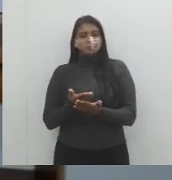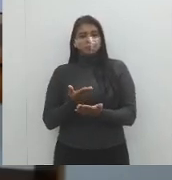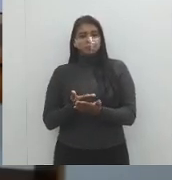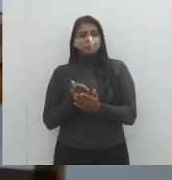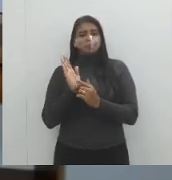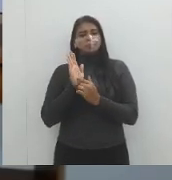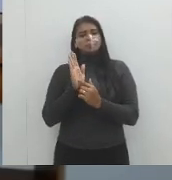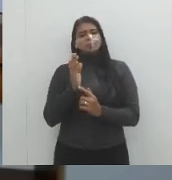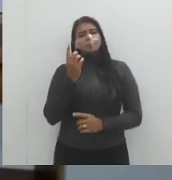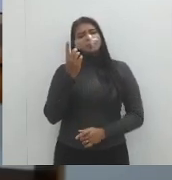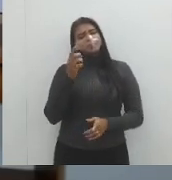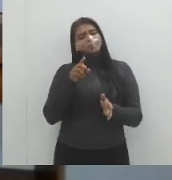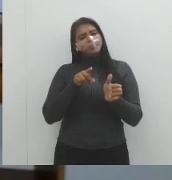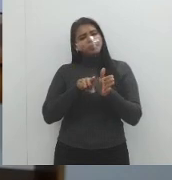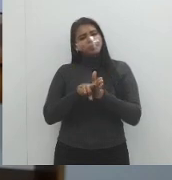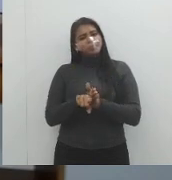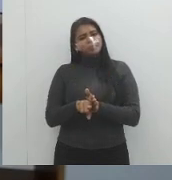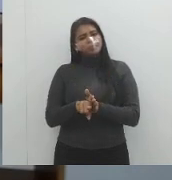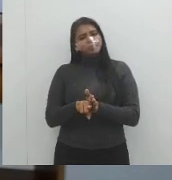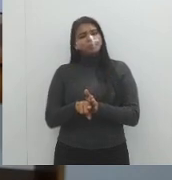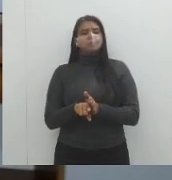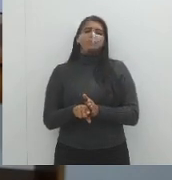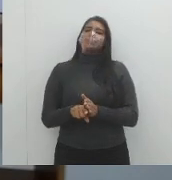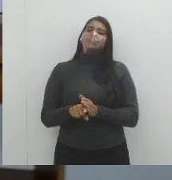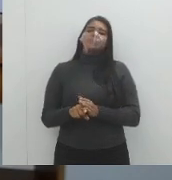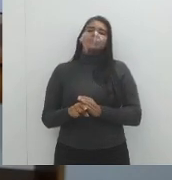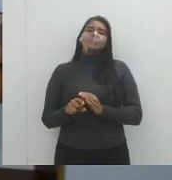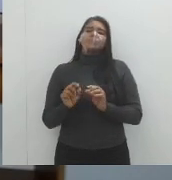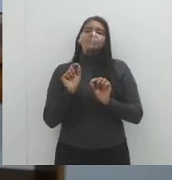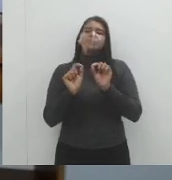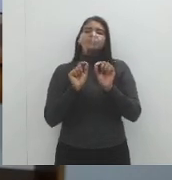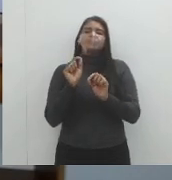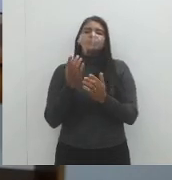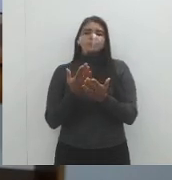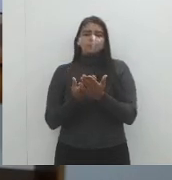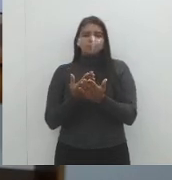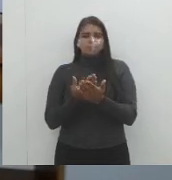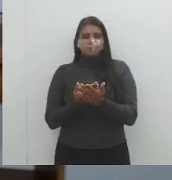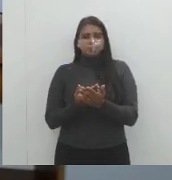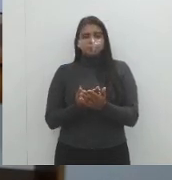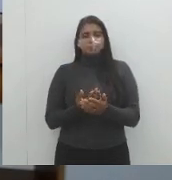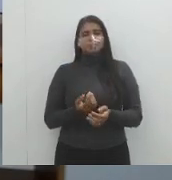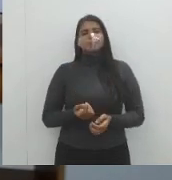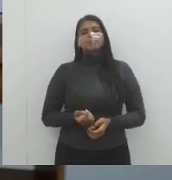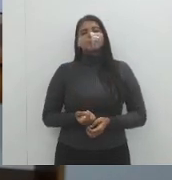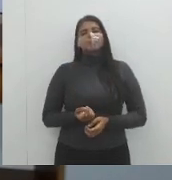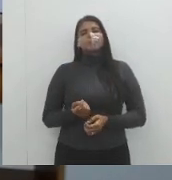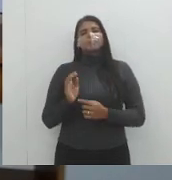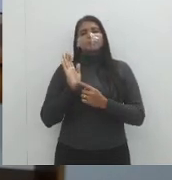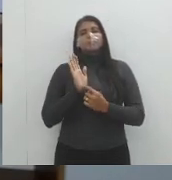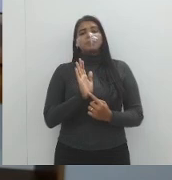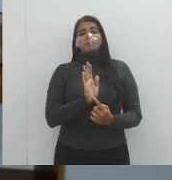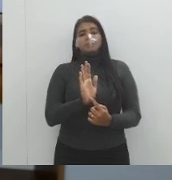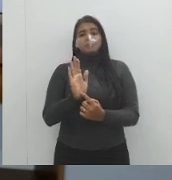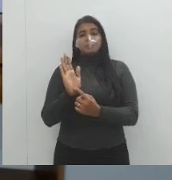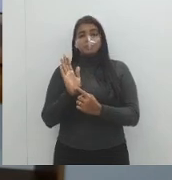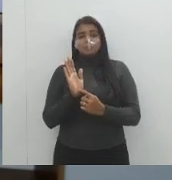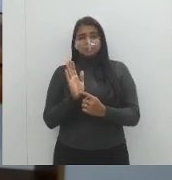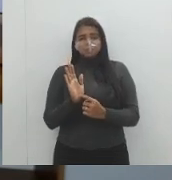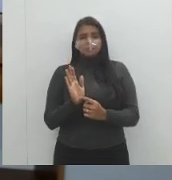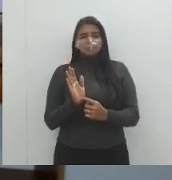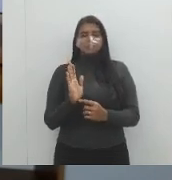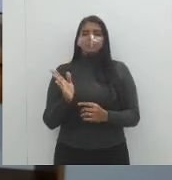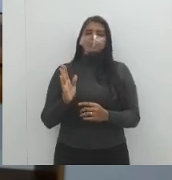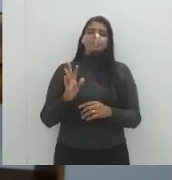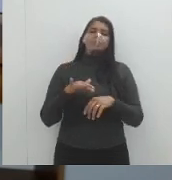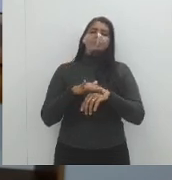vocês uma pergunta, né? A astronomia é uma ciência que estuda o quê? E aí eu disponibilizei nos comentários da aula